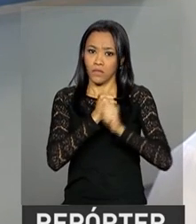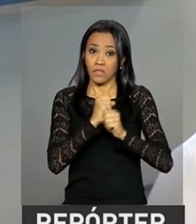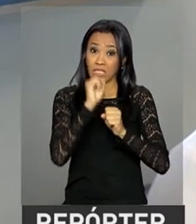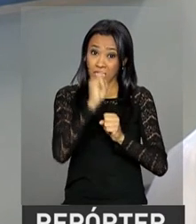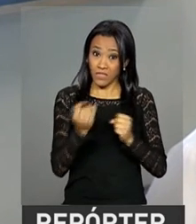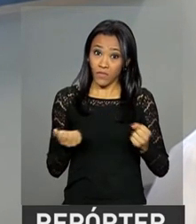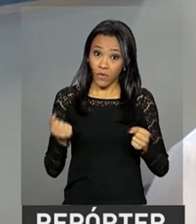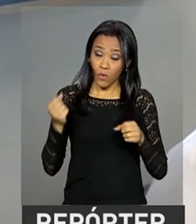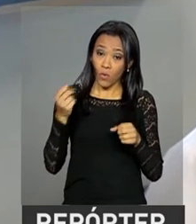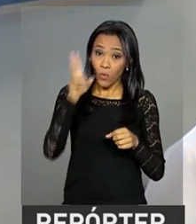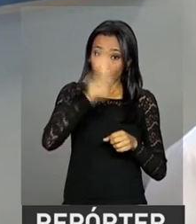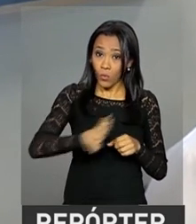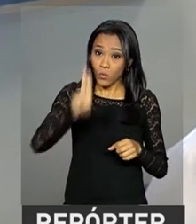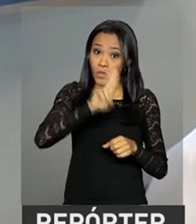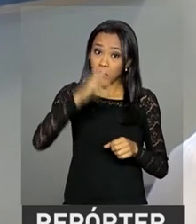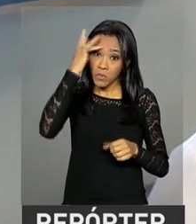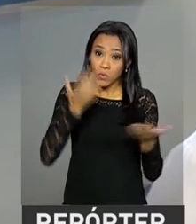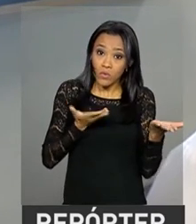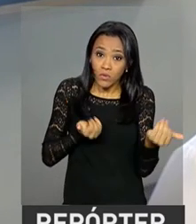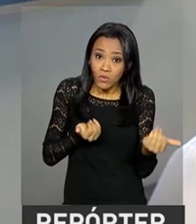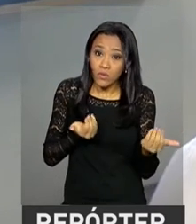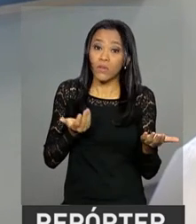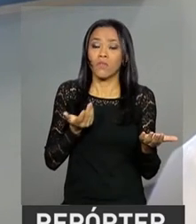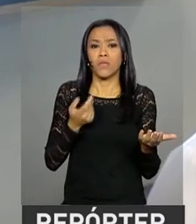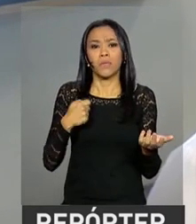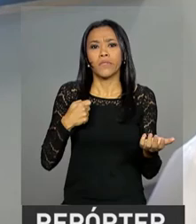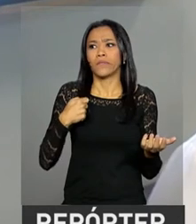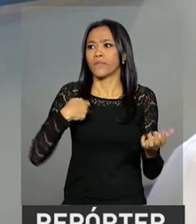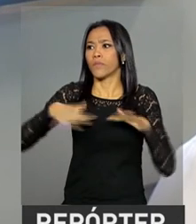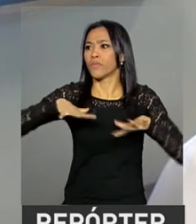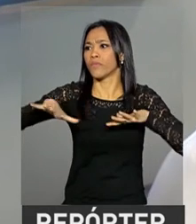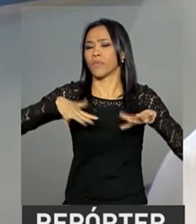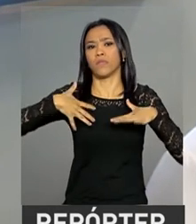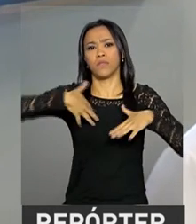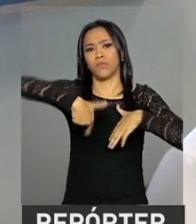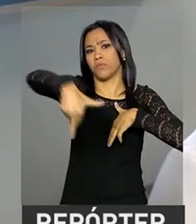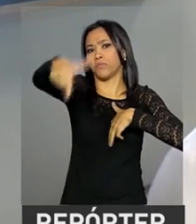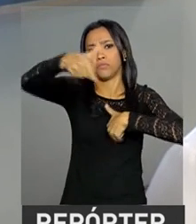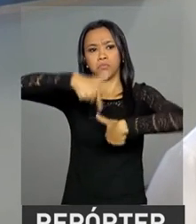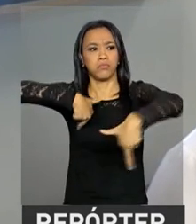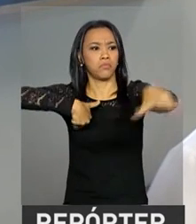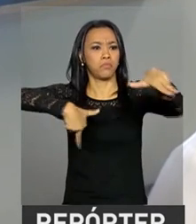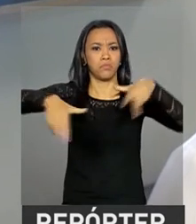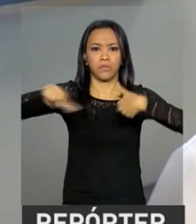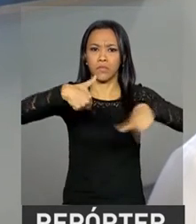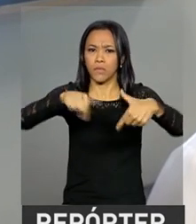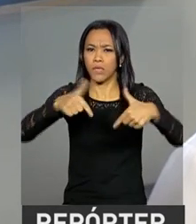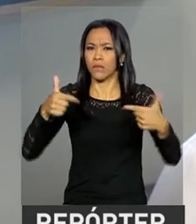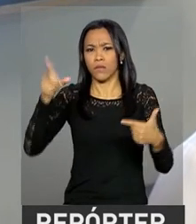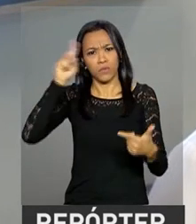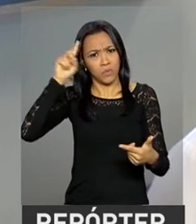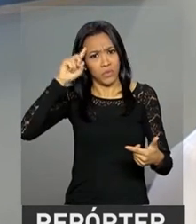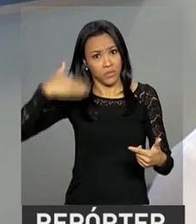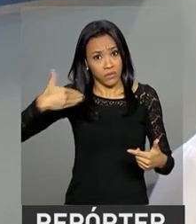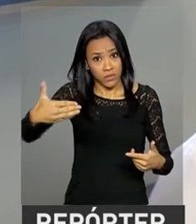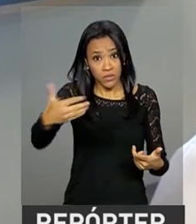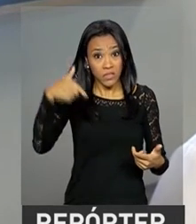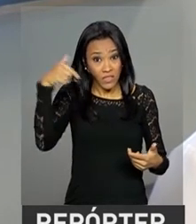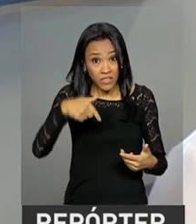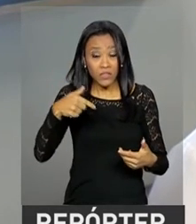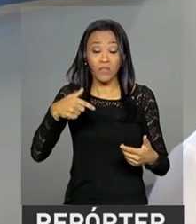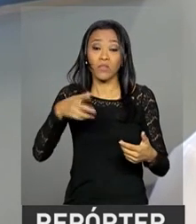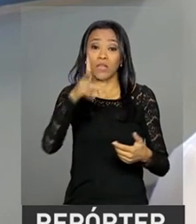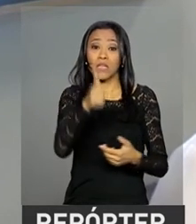jovem como eu passei então que tem uma demanda do movimento de trabalho de dia a dia mais pesada essa posse pode